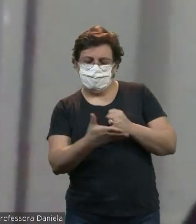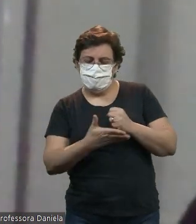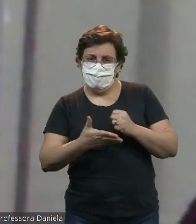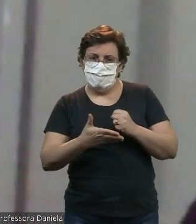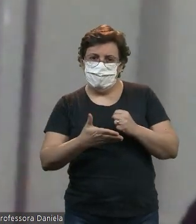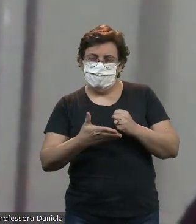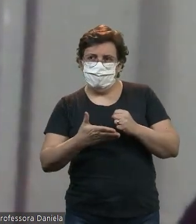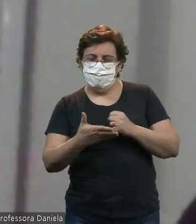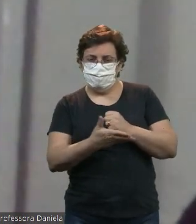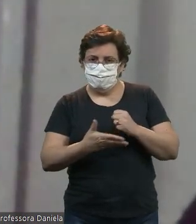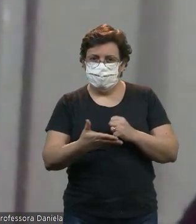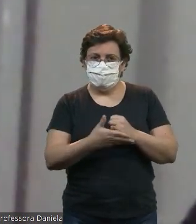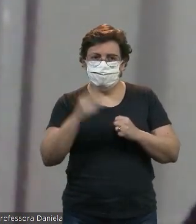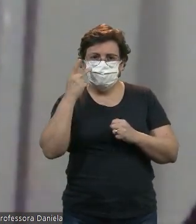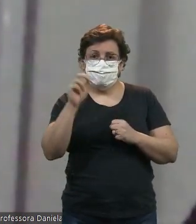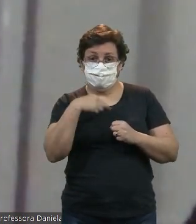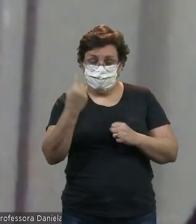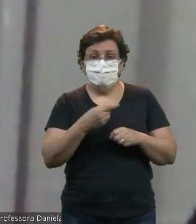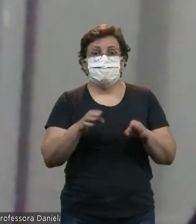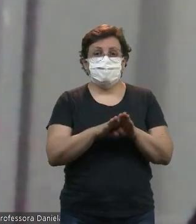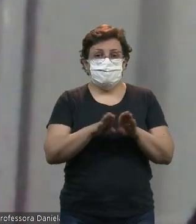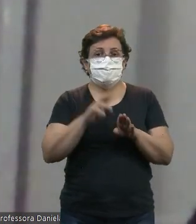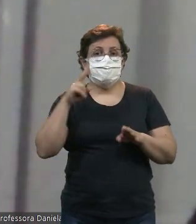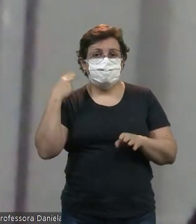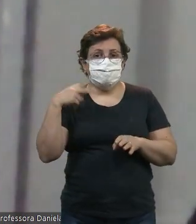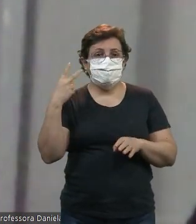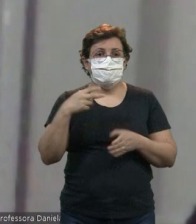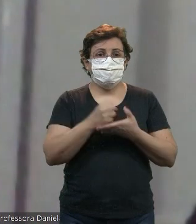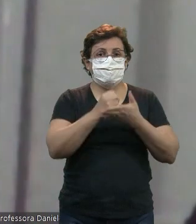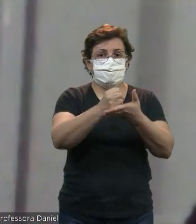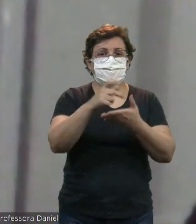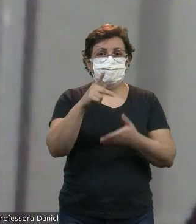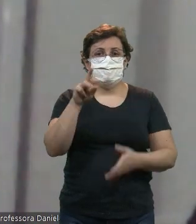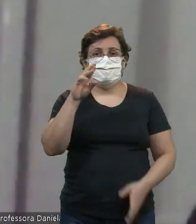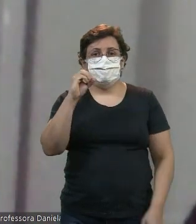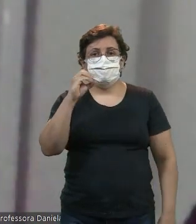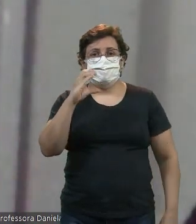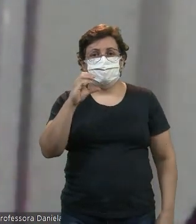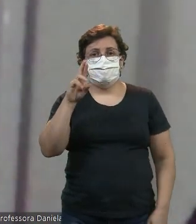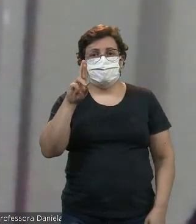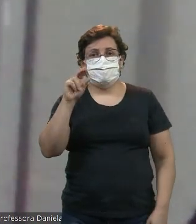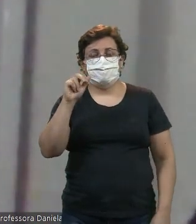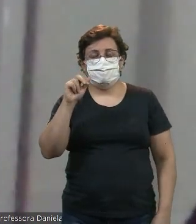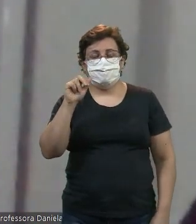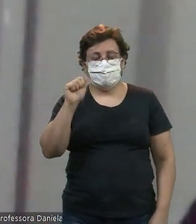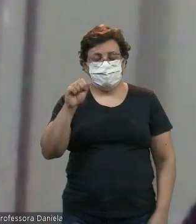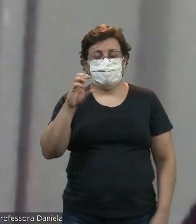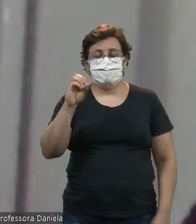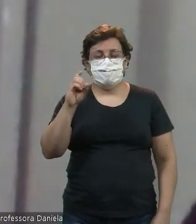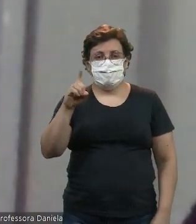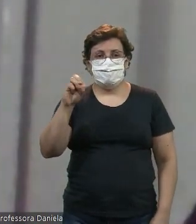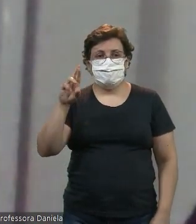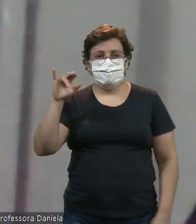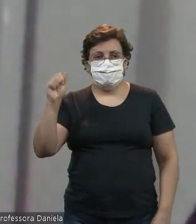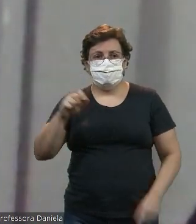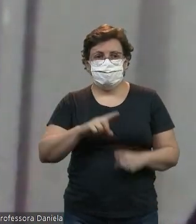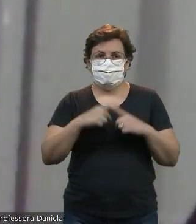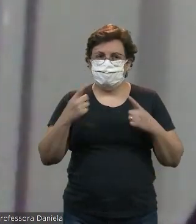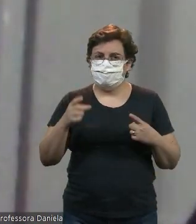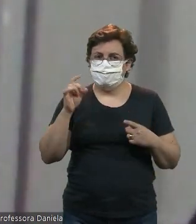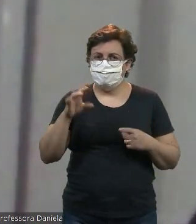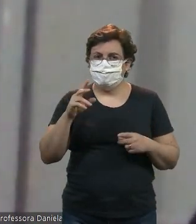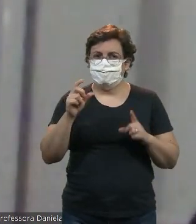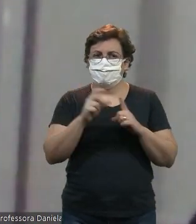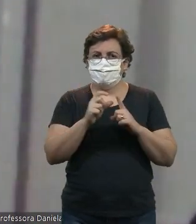relação para nós mesmos, vereadores, de estar levando a Procuradoria o projeto de número 45, mas só para ter colocação